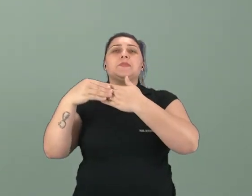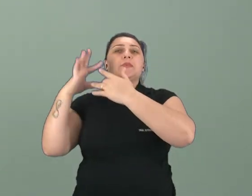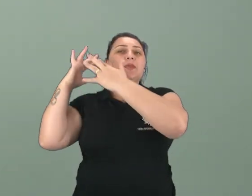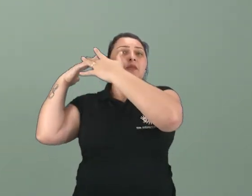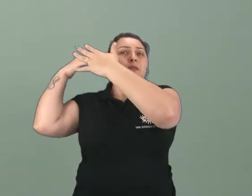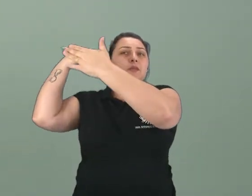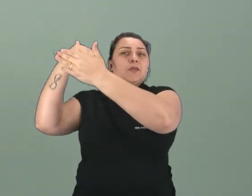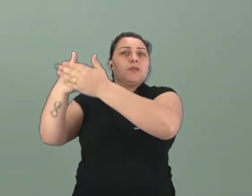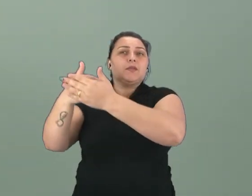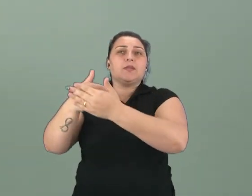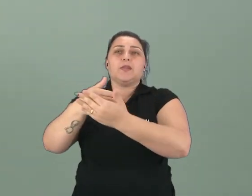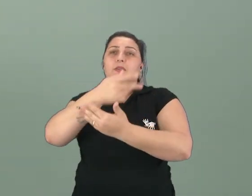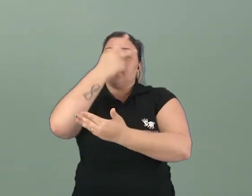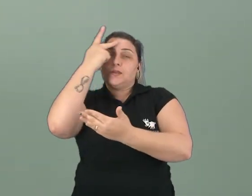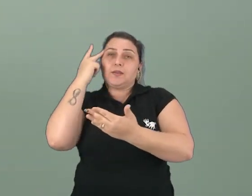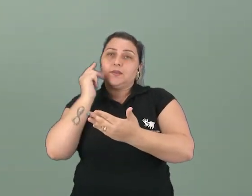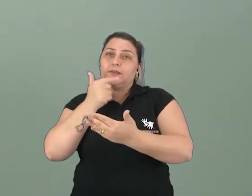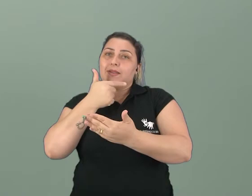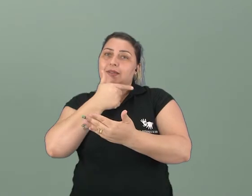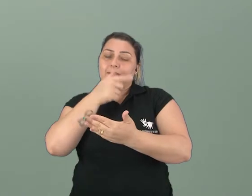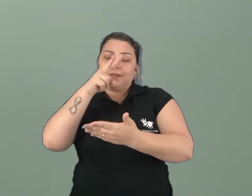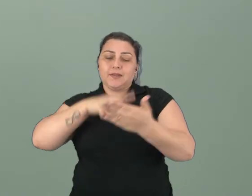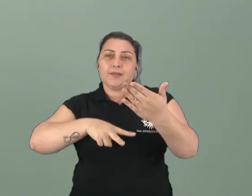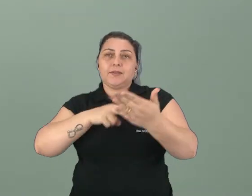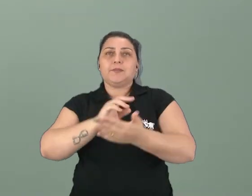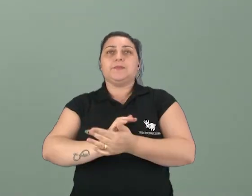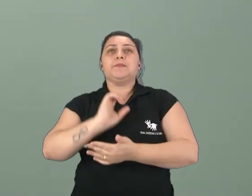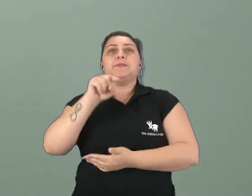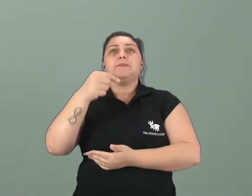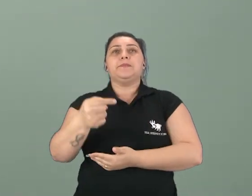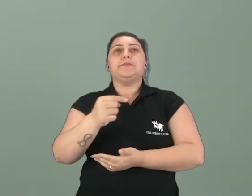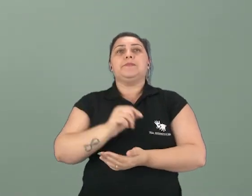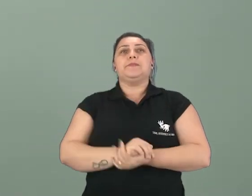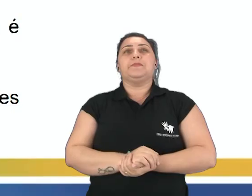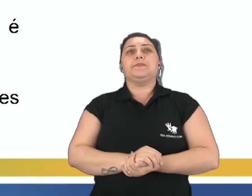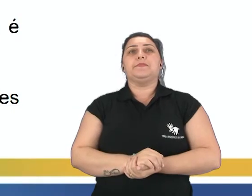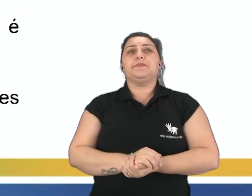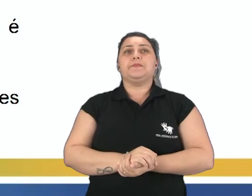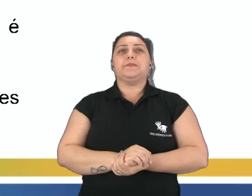uma diversão para o leitor. Agora vamos para o próximo.